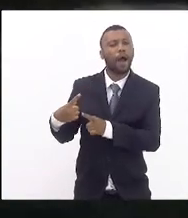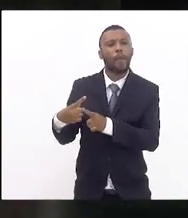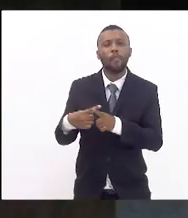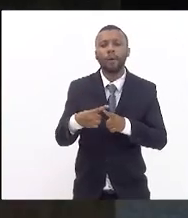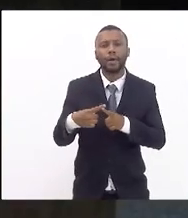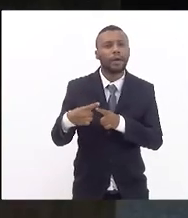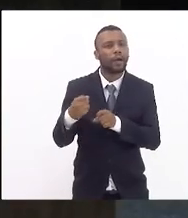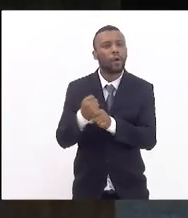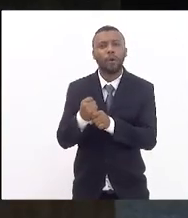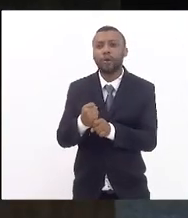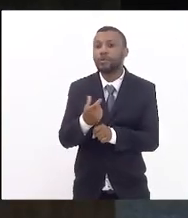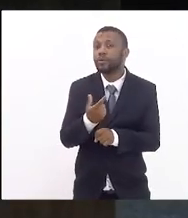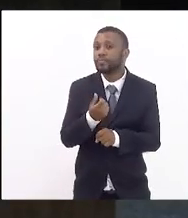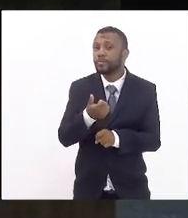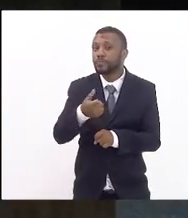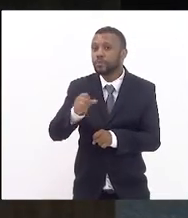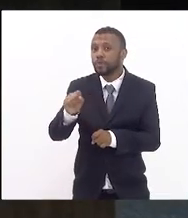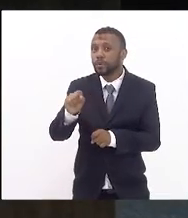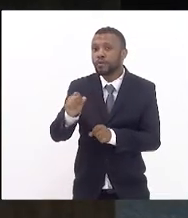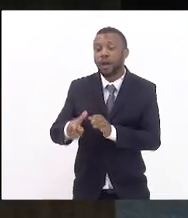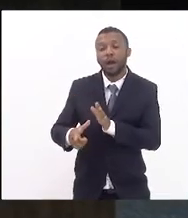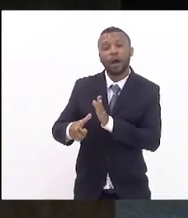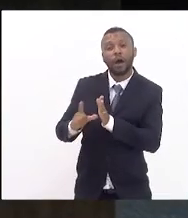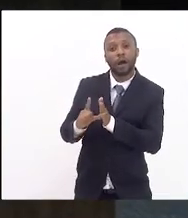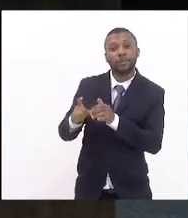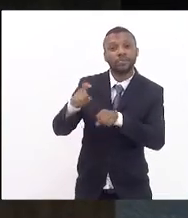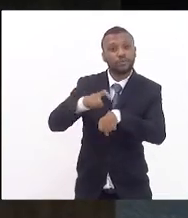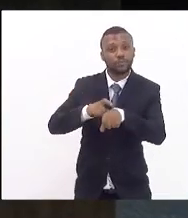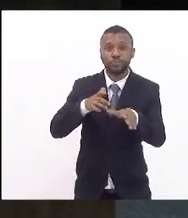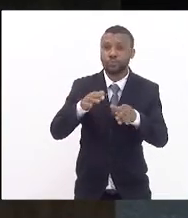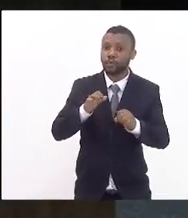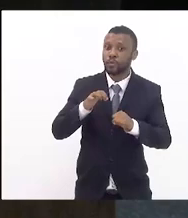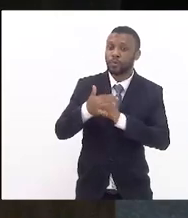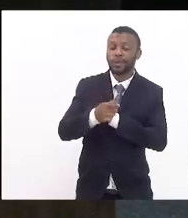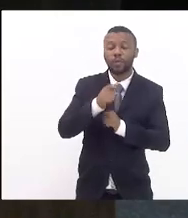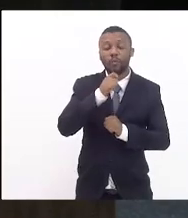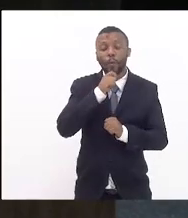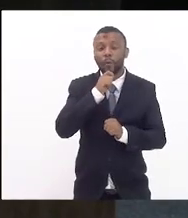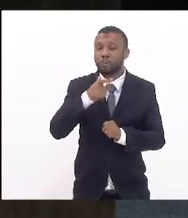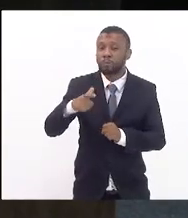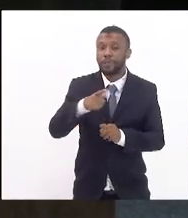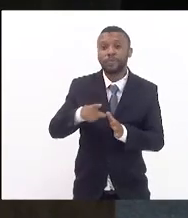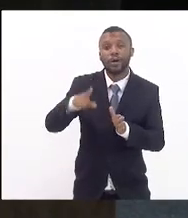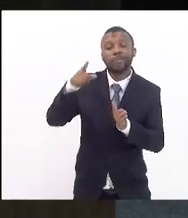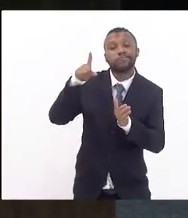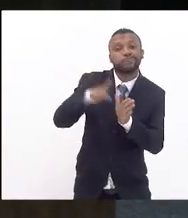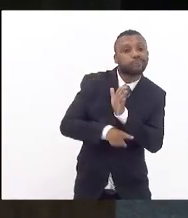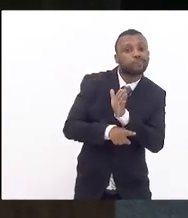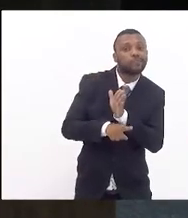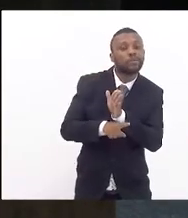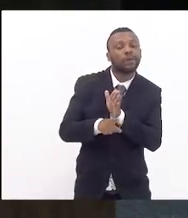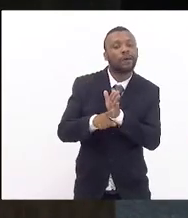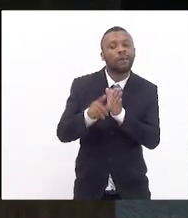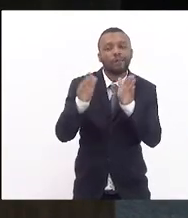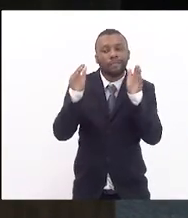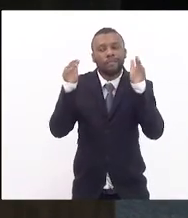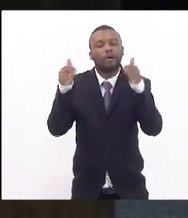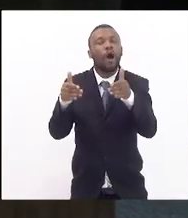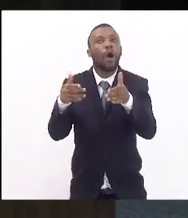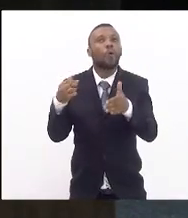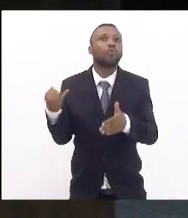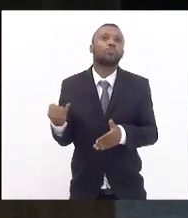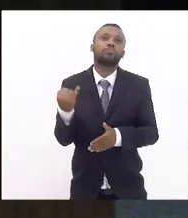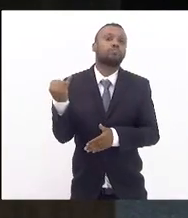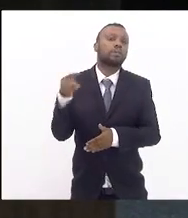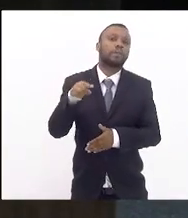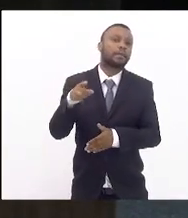Antes da pandemia, escuta, Márcio, e não teve nenhum abatimento importante nesse ano em